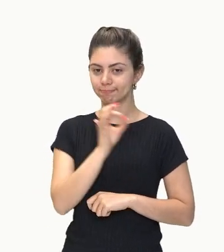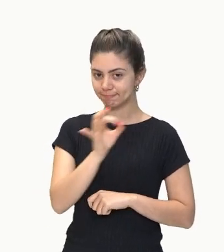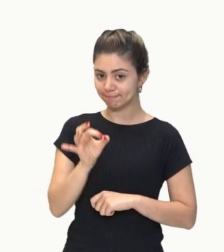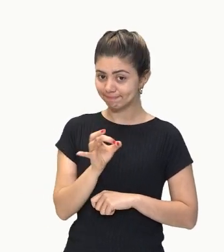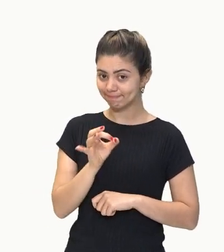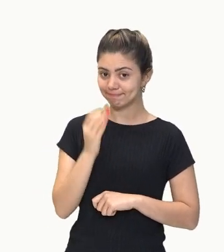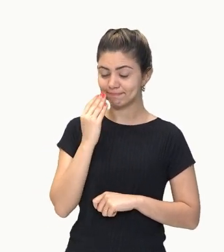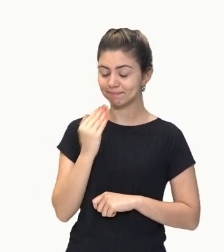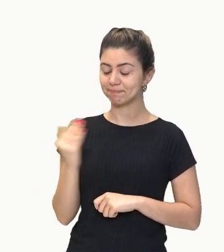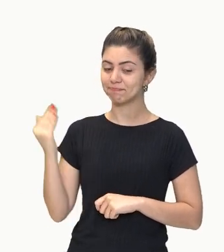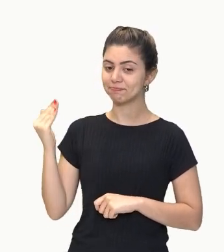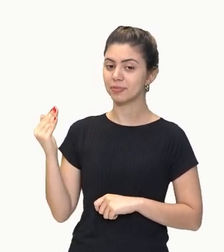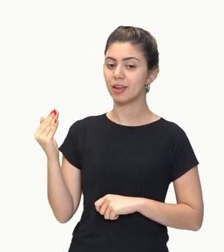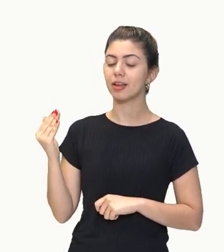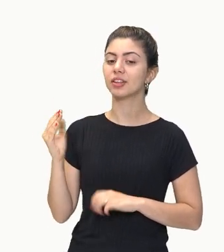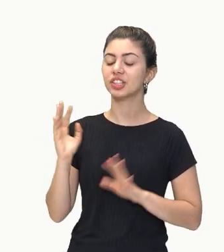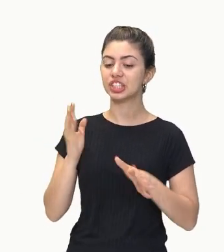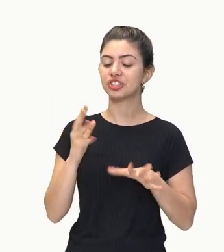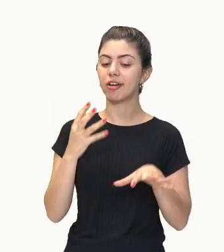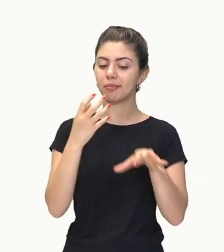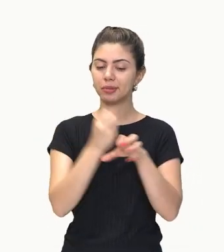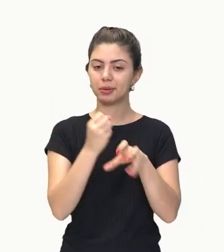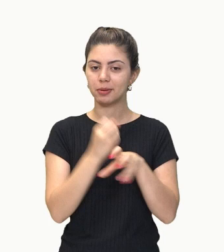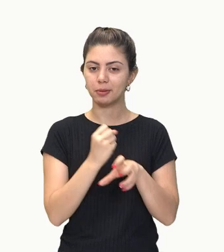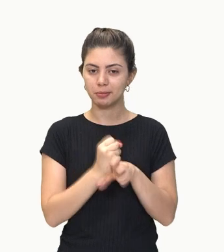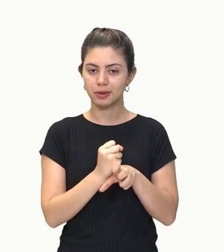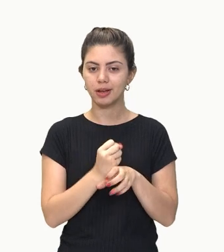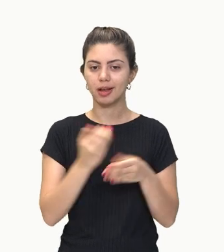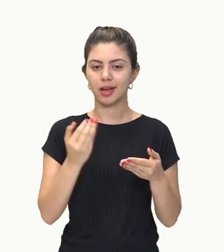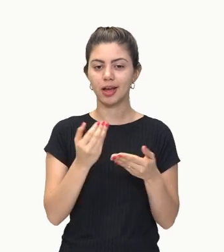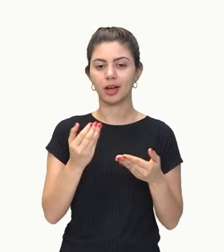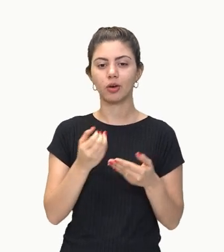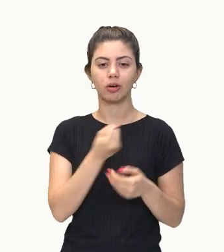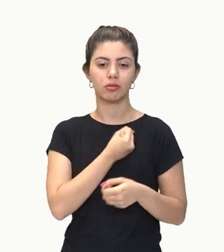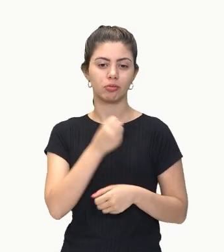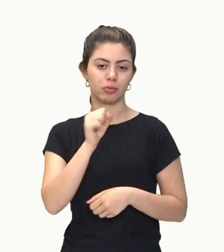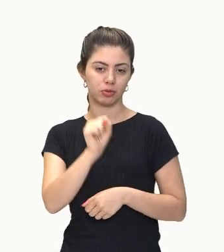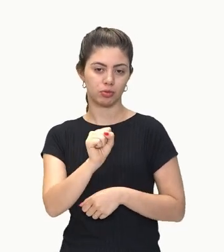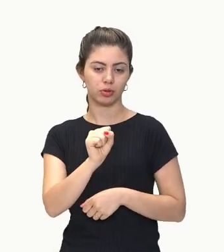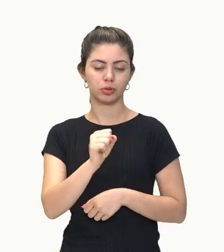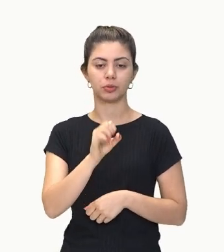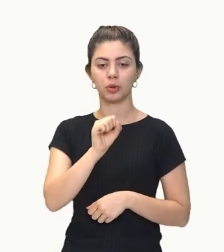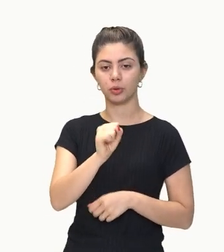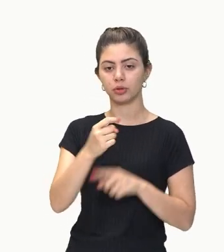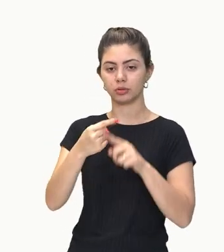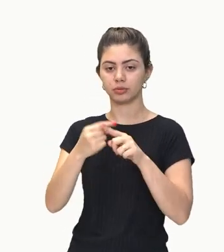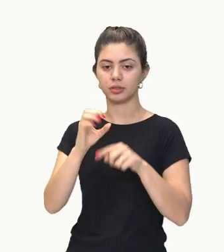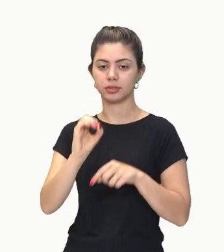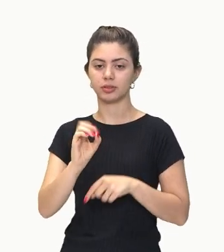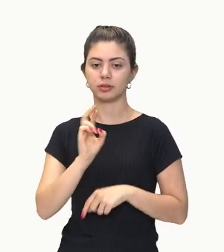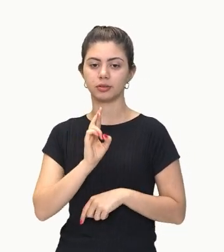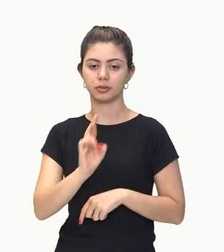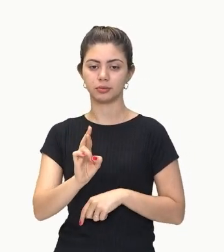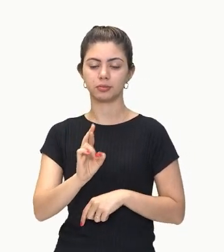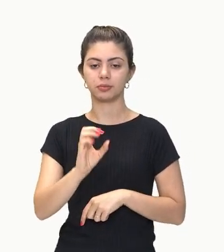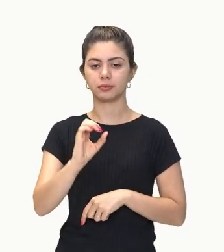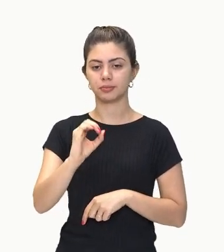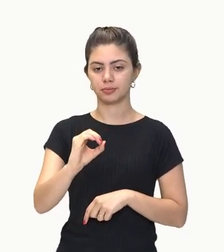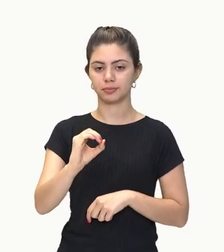certo? Agora que eu já fiz a multiplicação com 5, vamos com 8. 8 vezes 0,